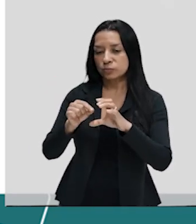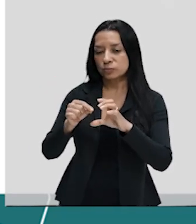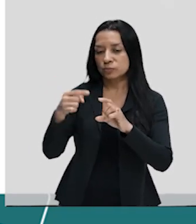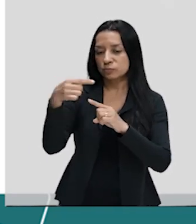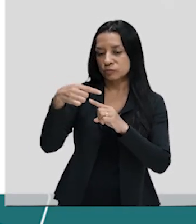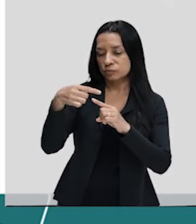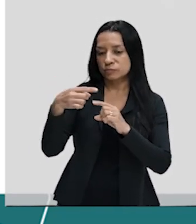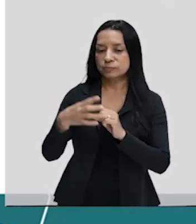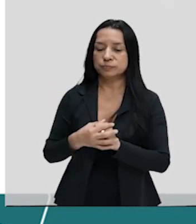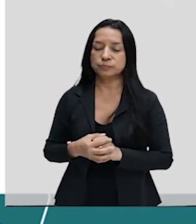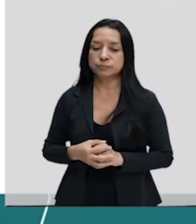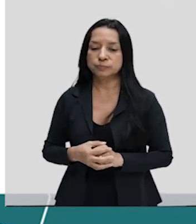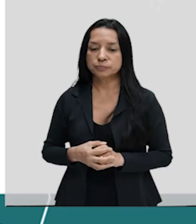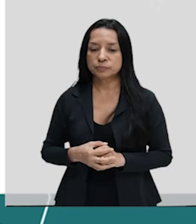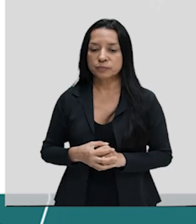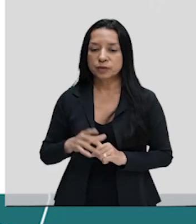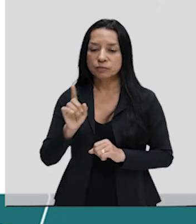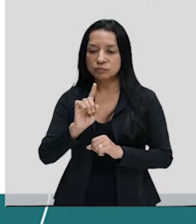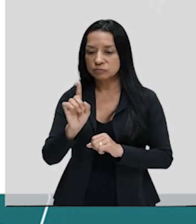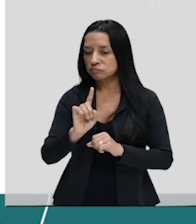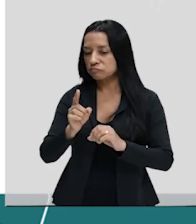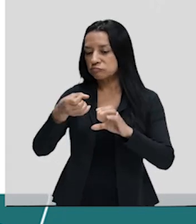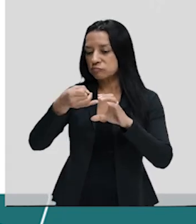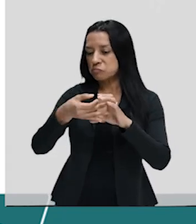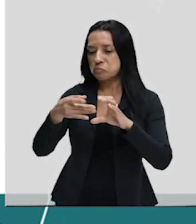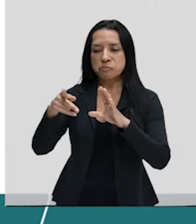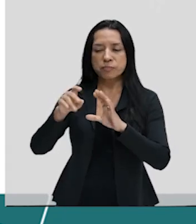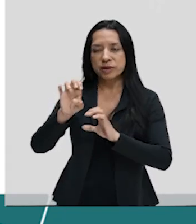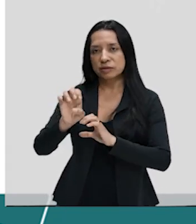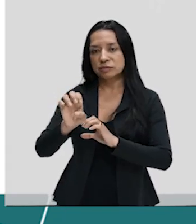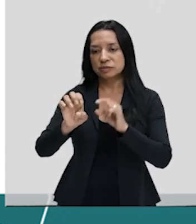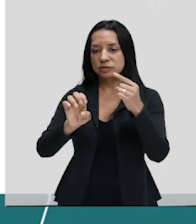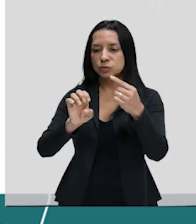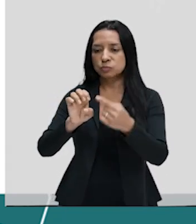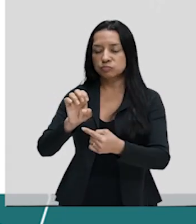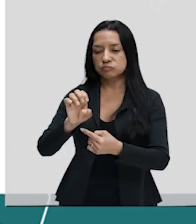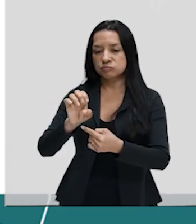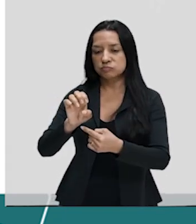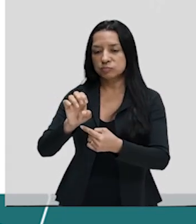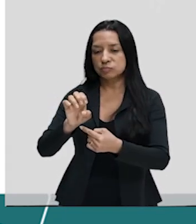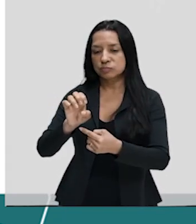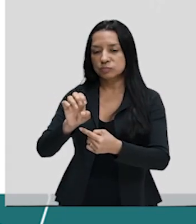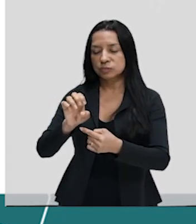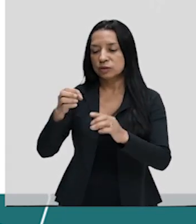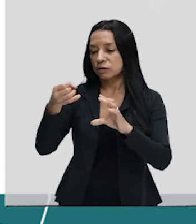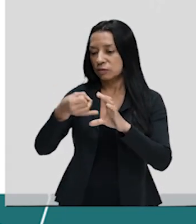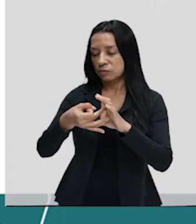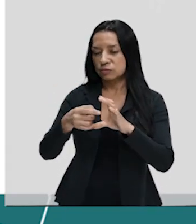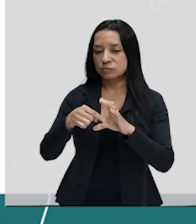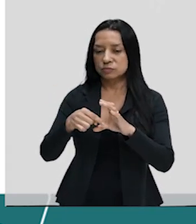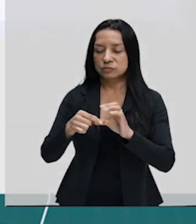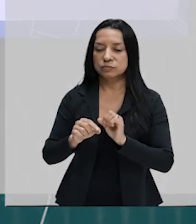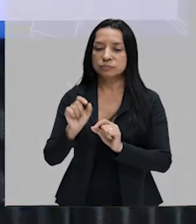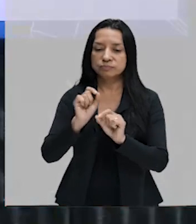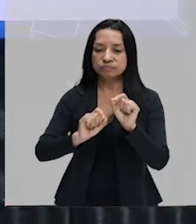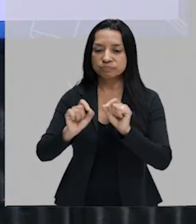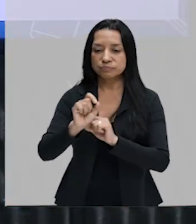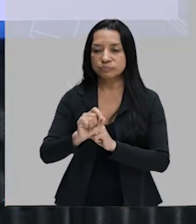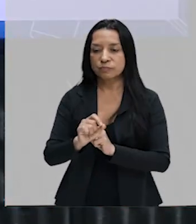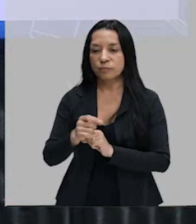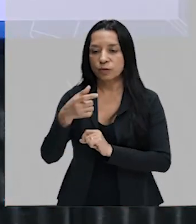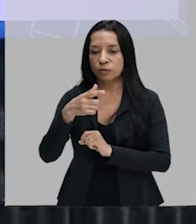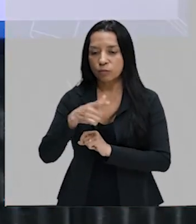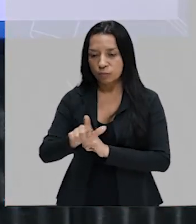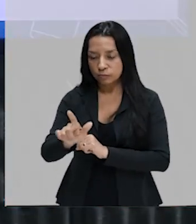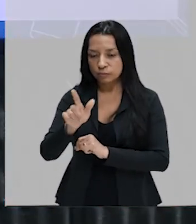que pertencem ao conjunto. E os que não satisfizerem, eles não pertencerão ao conjunto. É isso, tá bom? Vamos ver mais um?